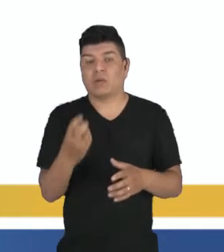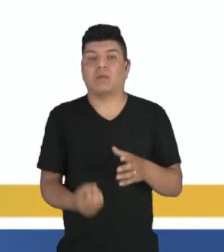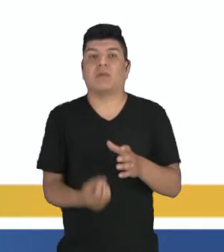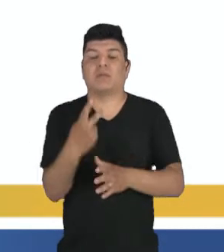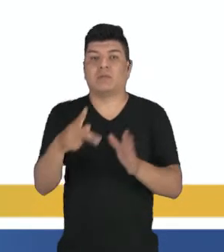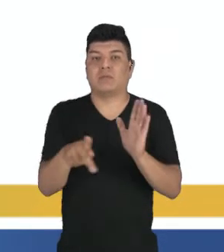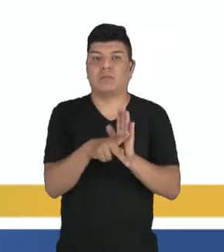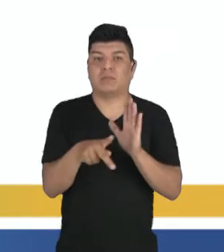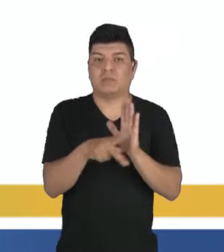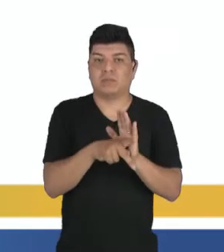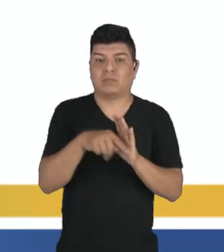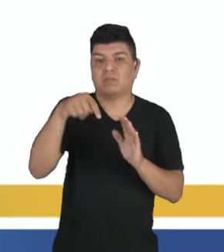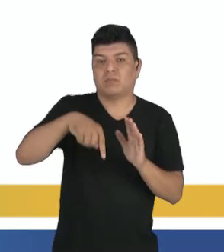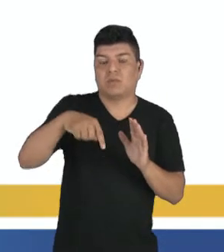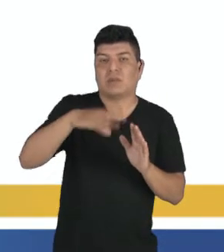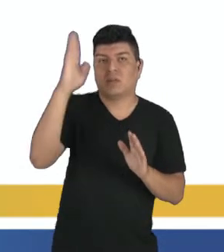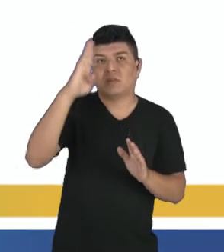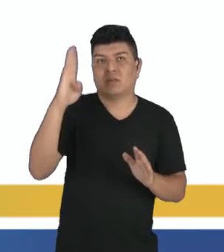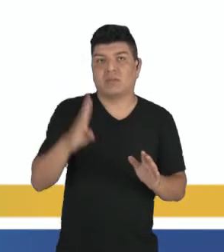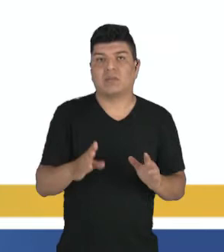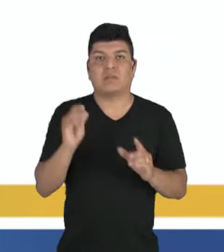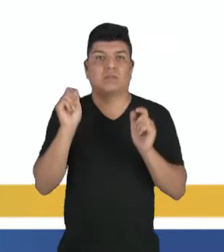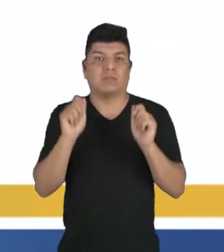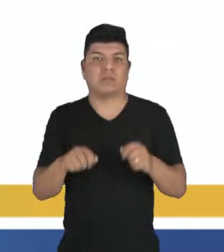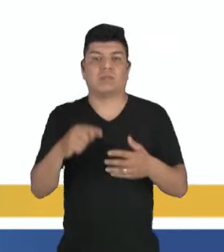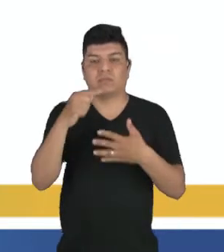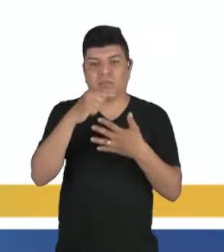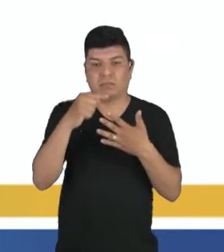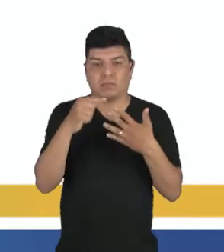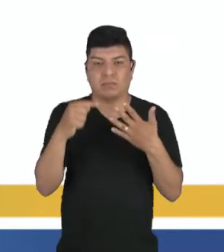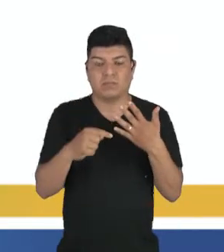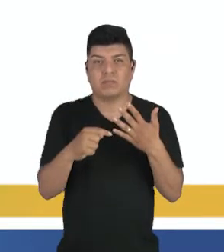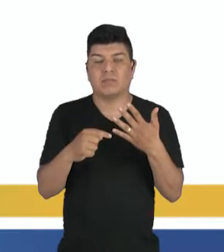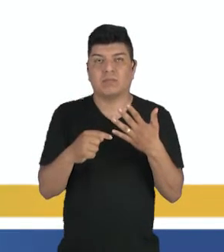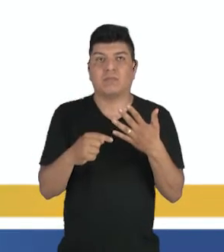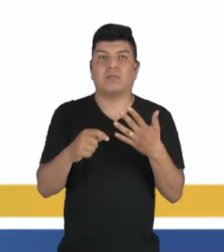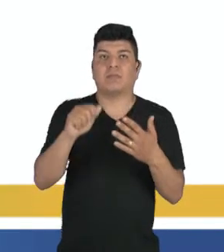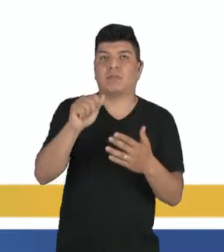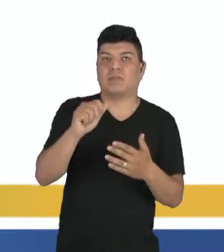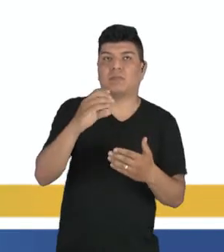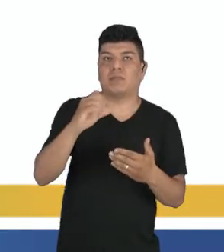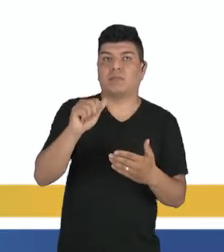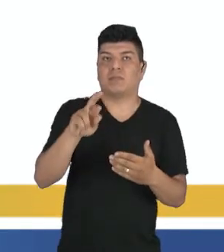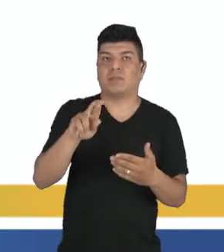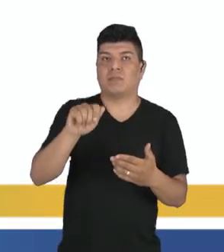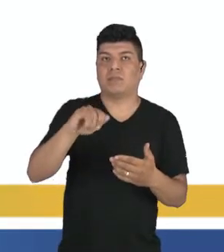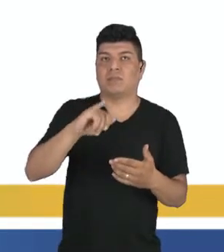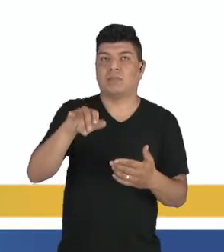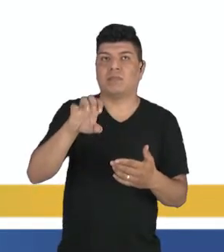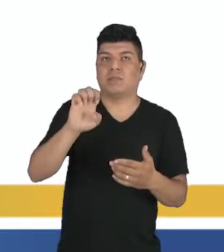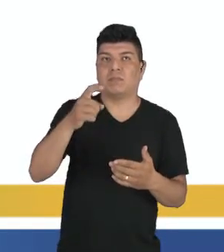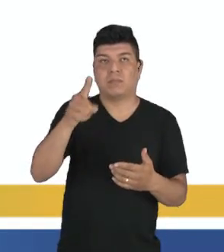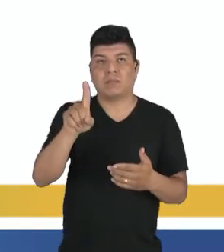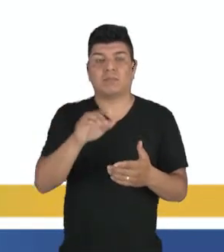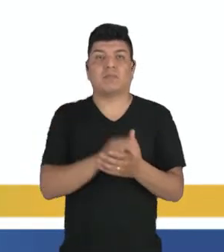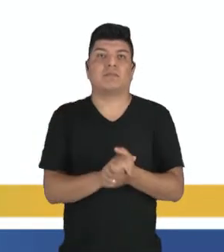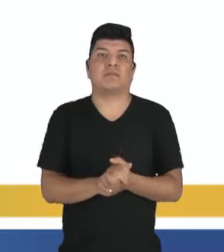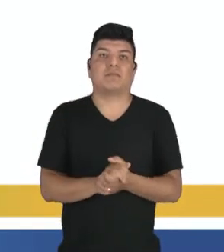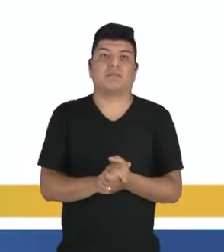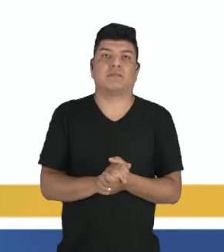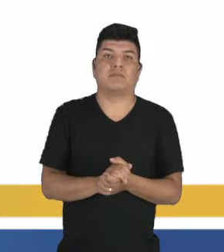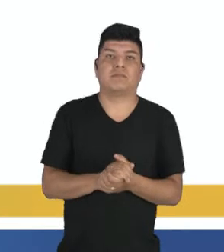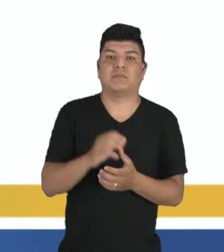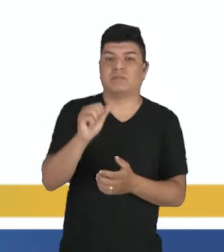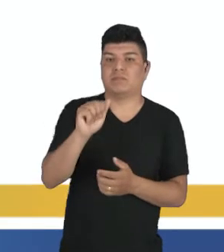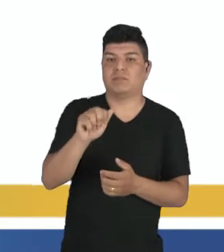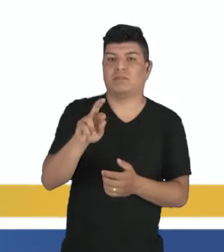por africanos no Brasil. Podemos listar o acarajé, o vatapá, o abará e o